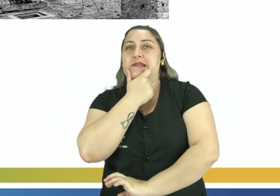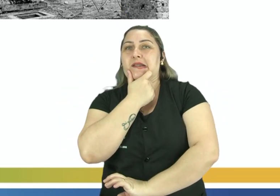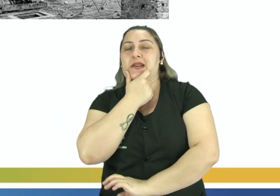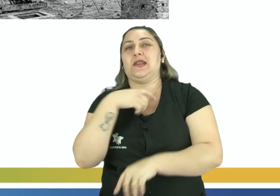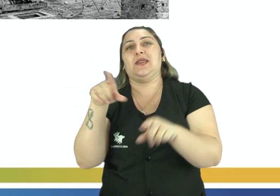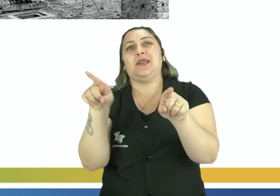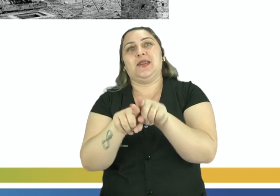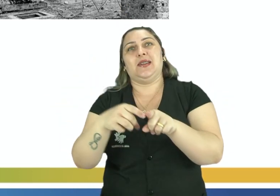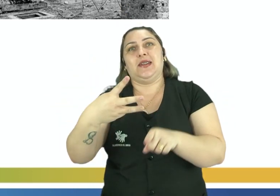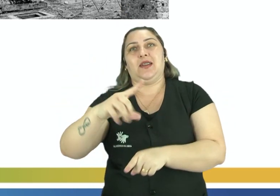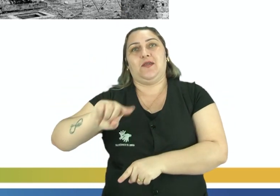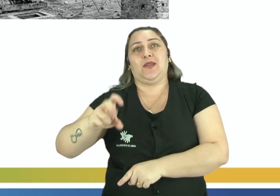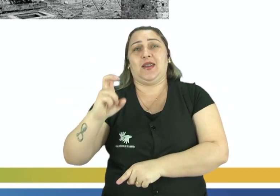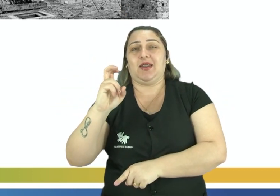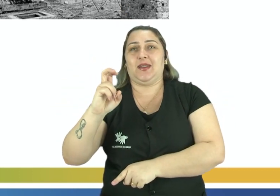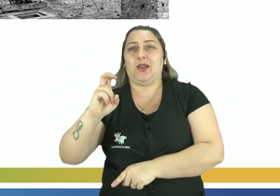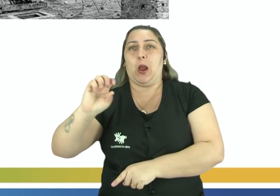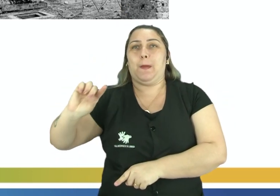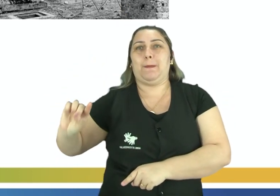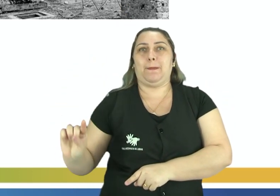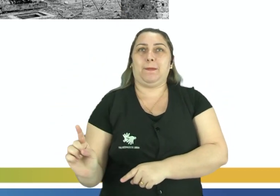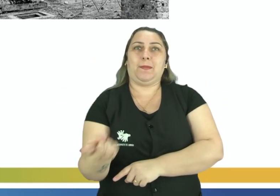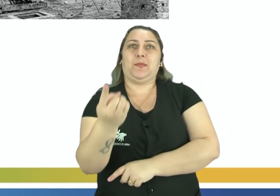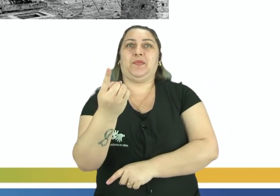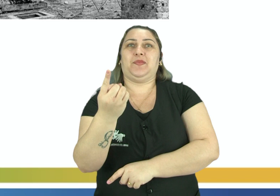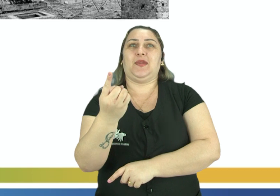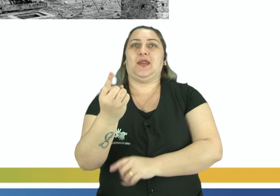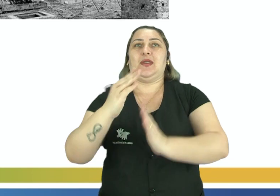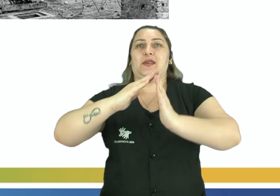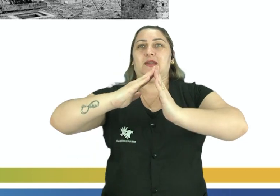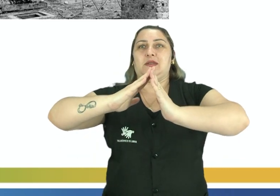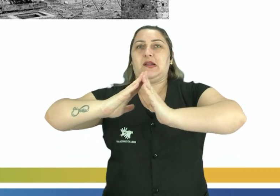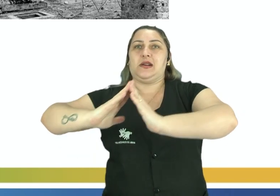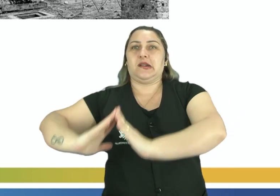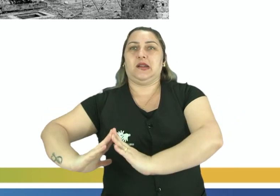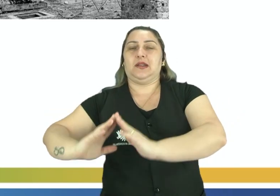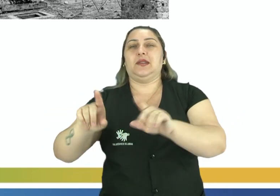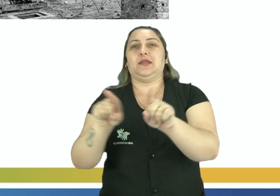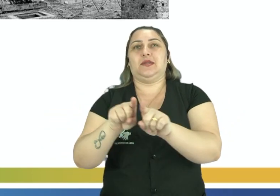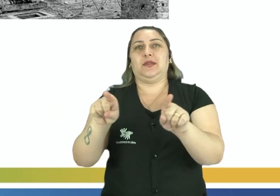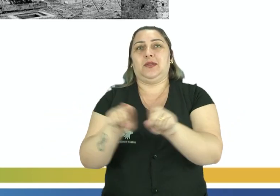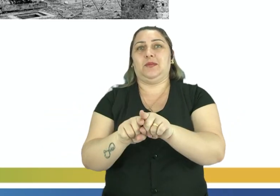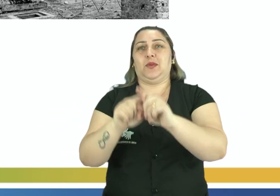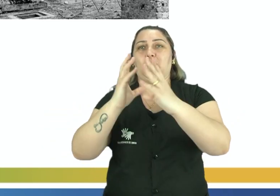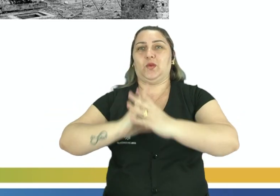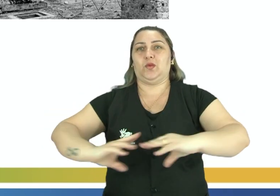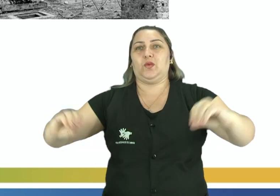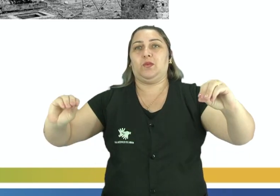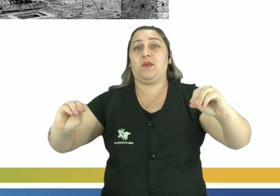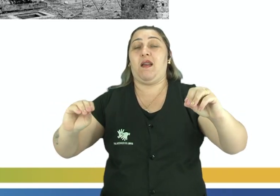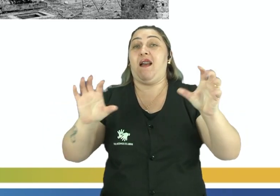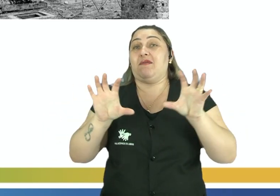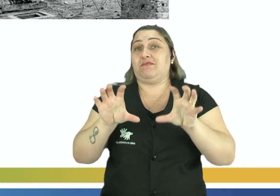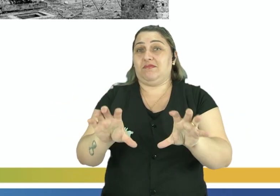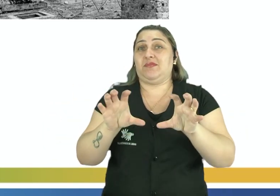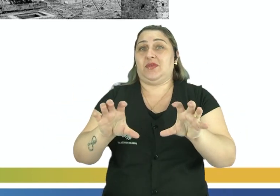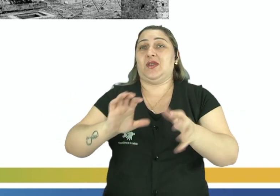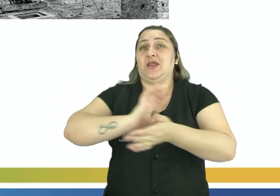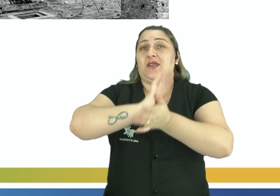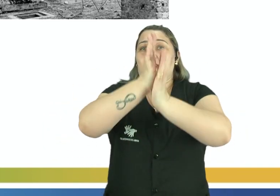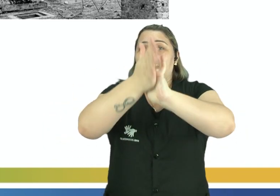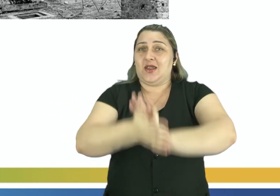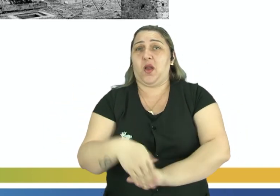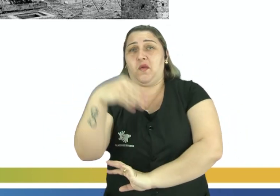de 3,5 milhões de habitações desapareceram. É nesse cenário de destruição,